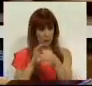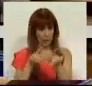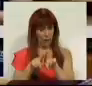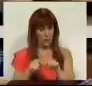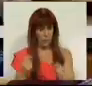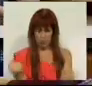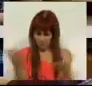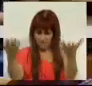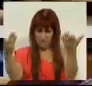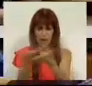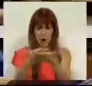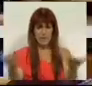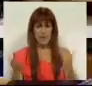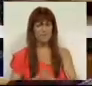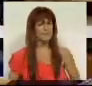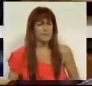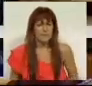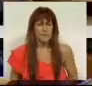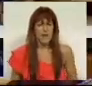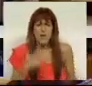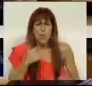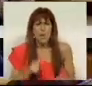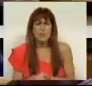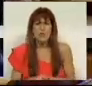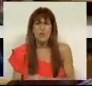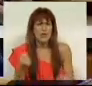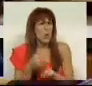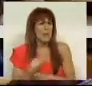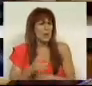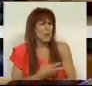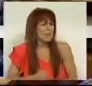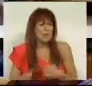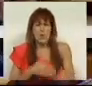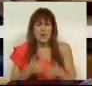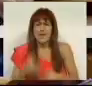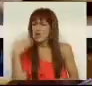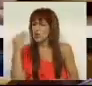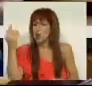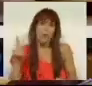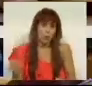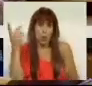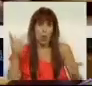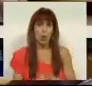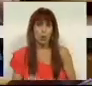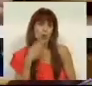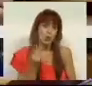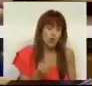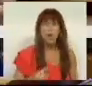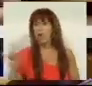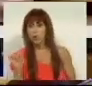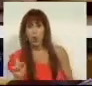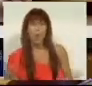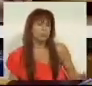com a dinâmica da economia. E não é possível combater o desemprego, seja ele jovem ou não, ou juvenil ou